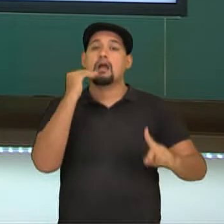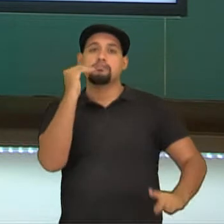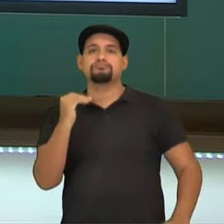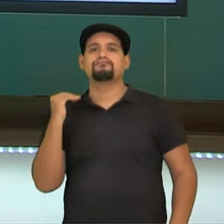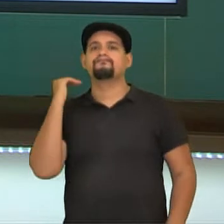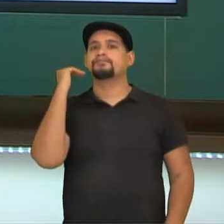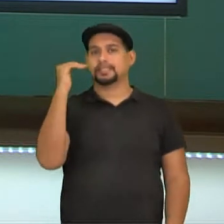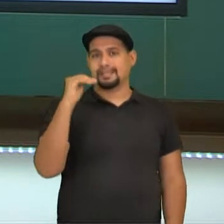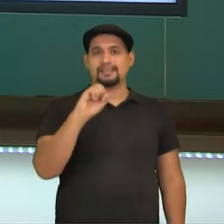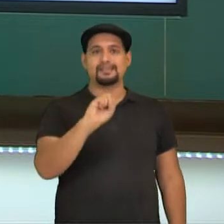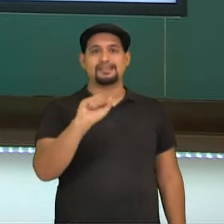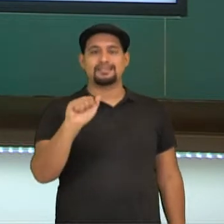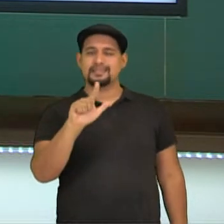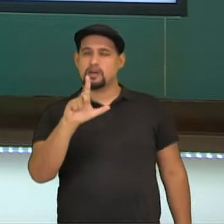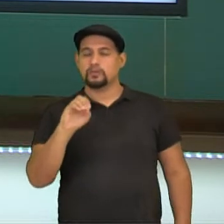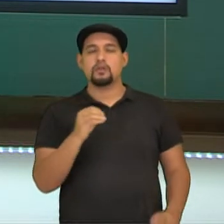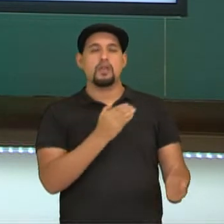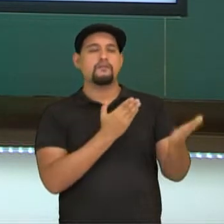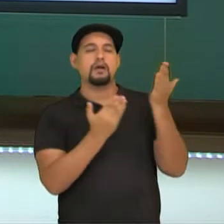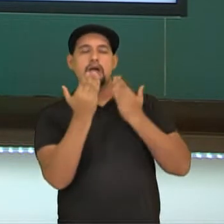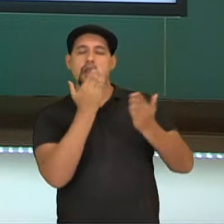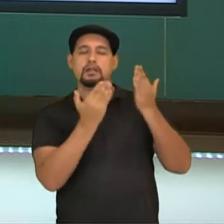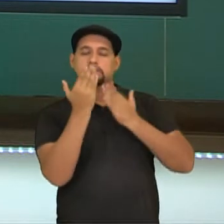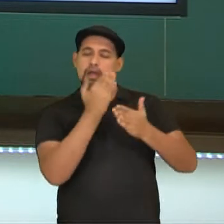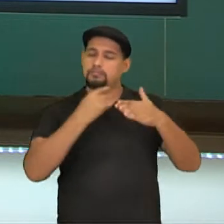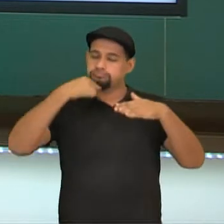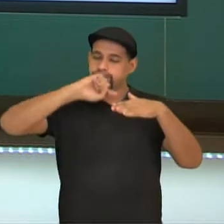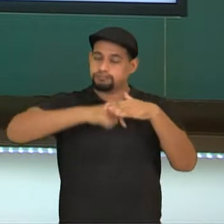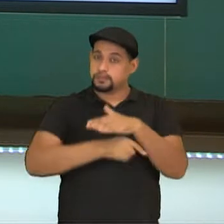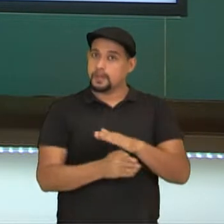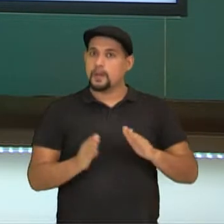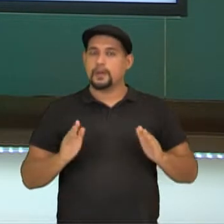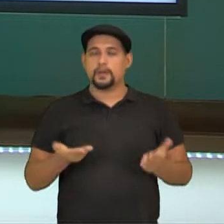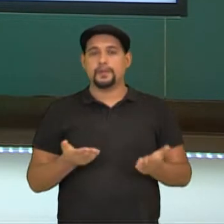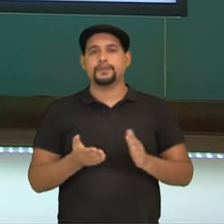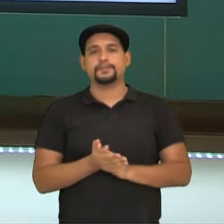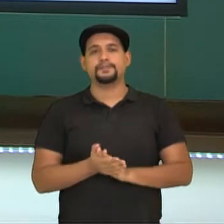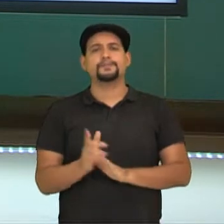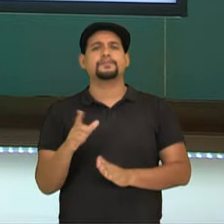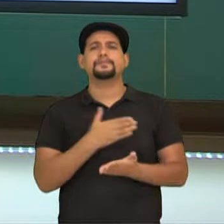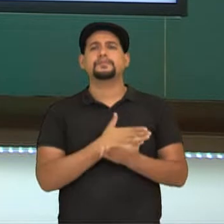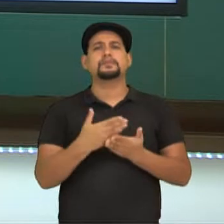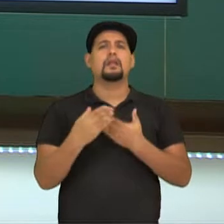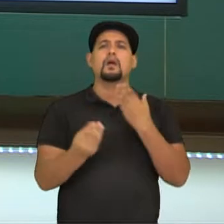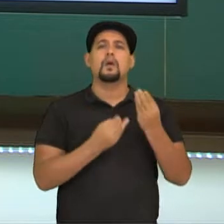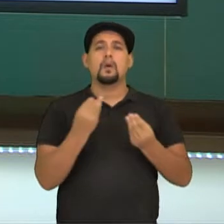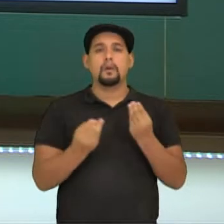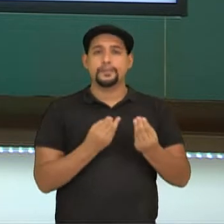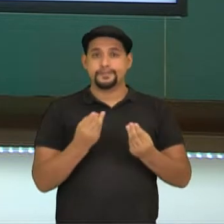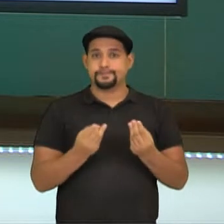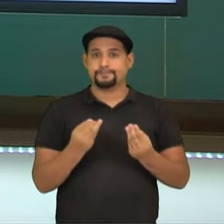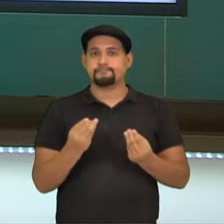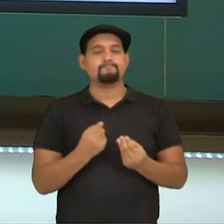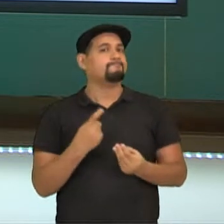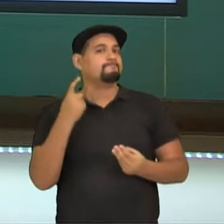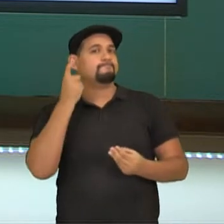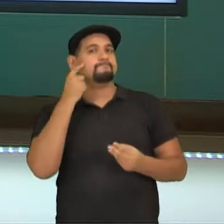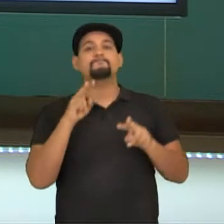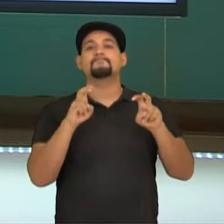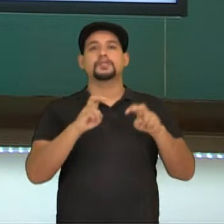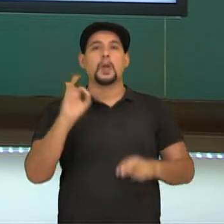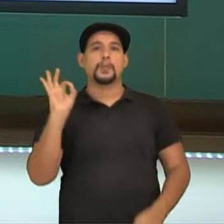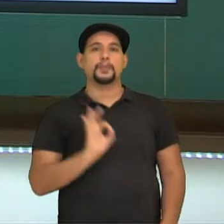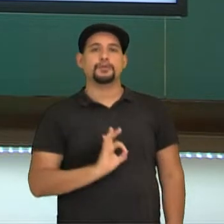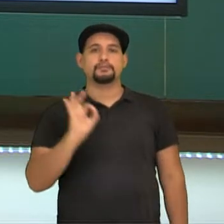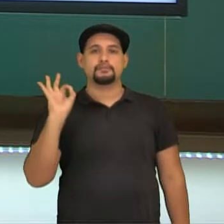aumentar esse saldo. Mas vamos analisar agora isso mais profundamente. Para isso, vamos começar a pensar em termos da porcentagem.